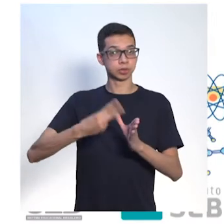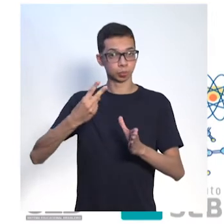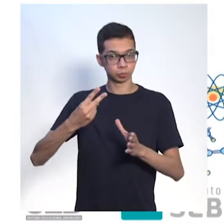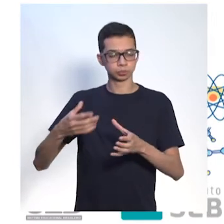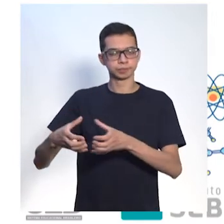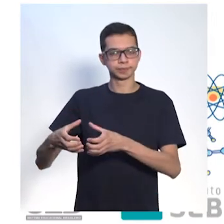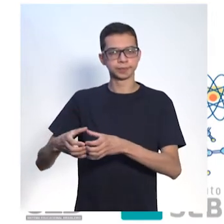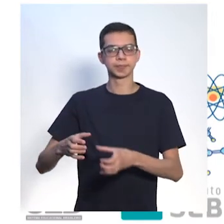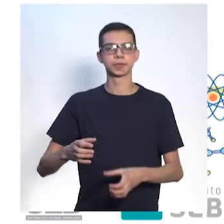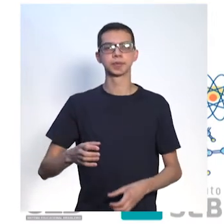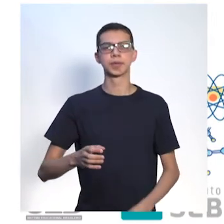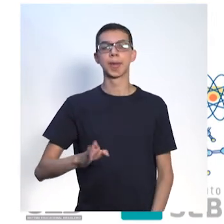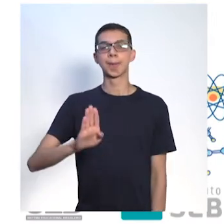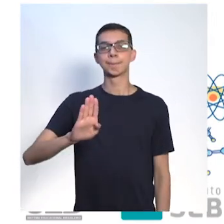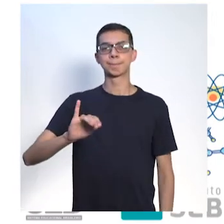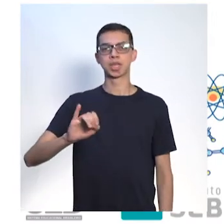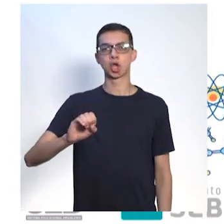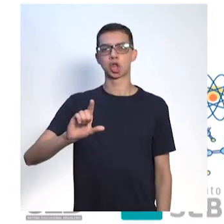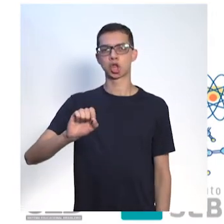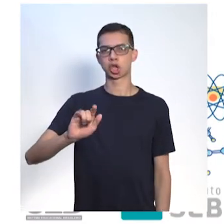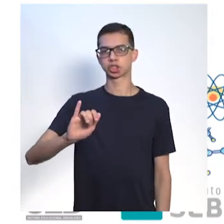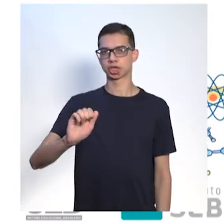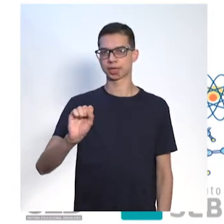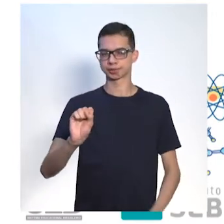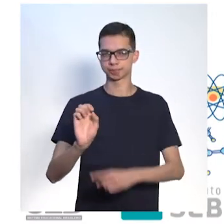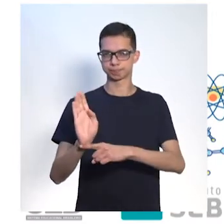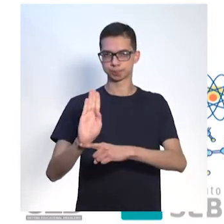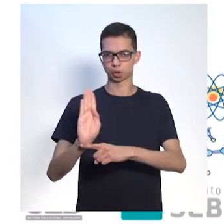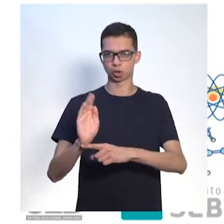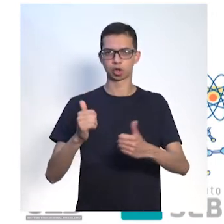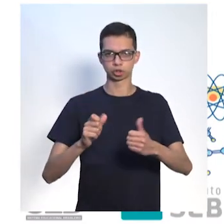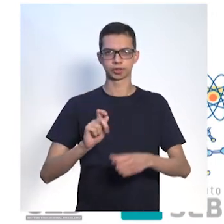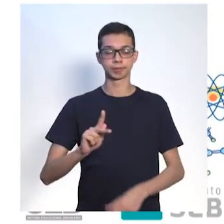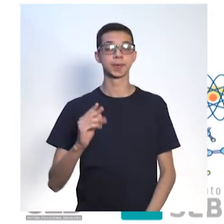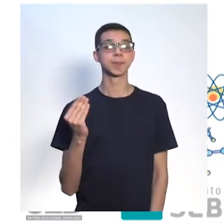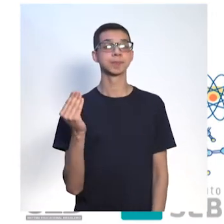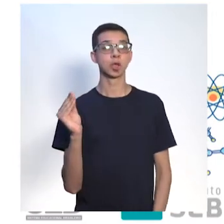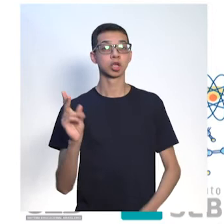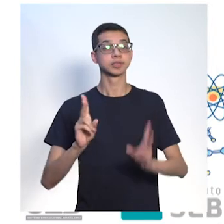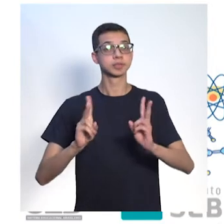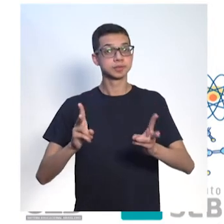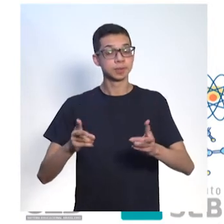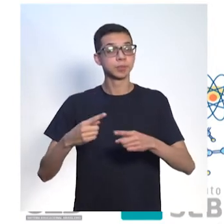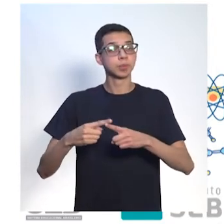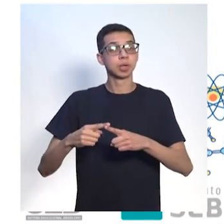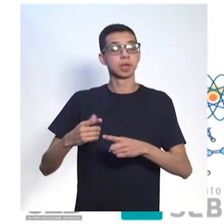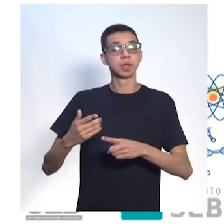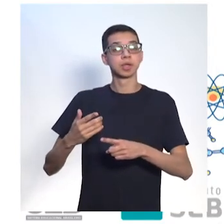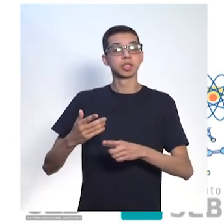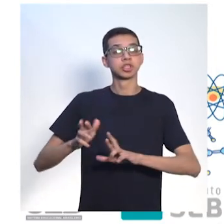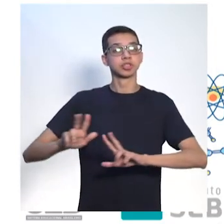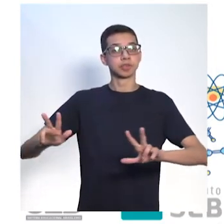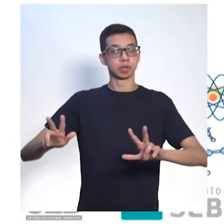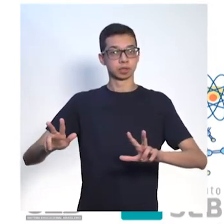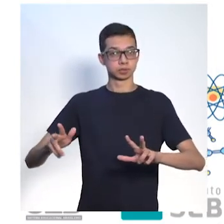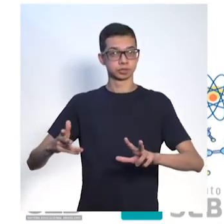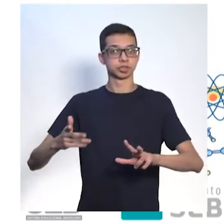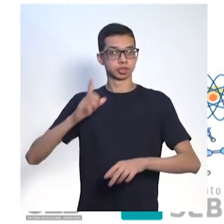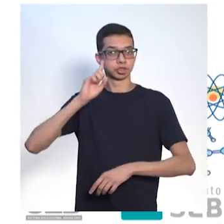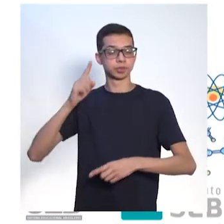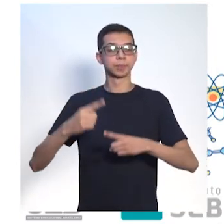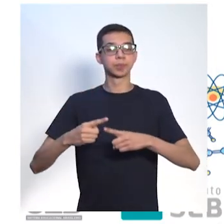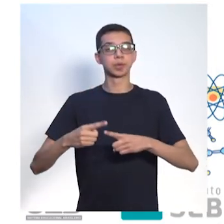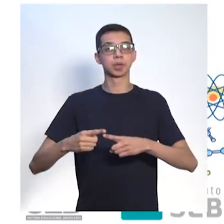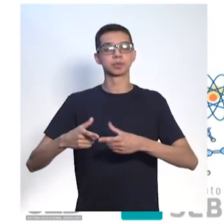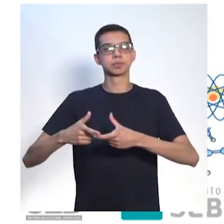biológica. Biológica sempre sozinho, porque sempre é o que tem maior número de candidatos. Tá? Então eles acabaram separando